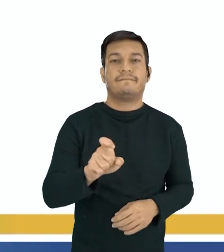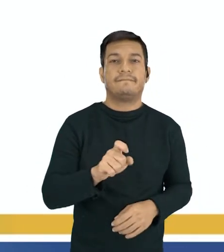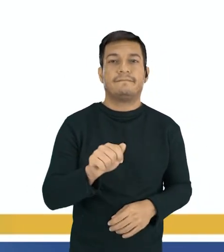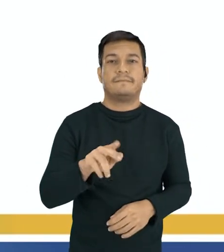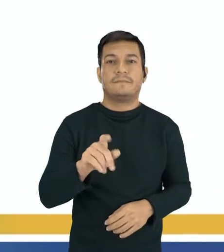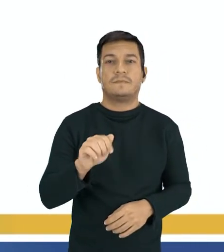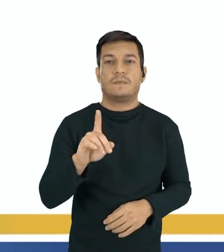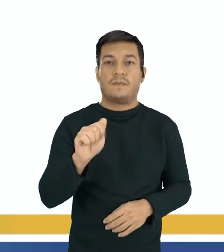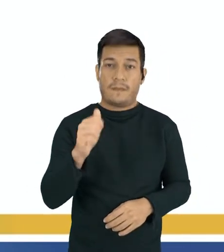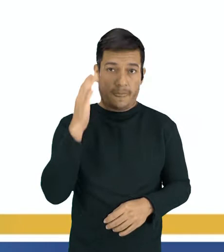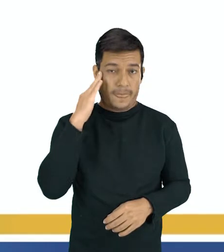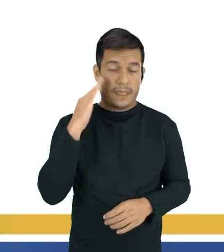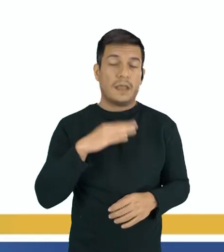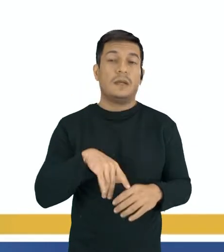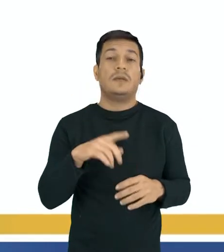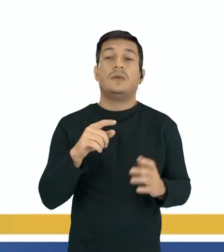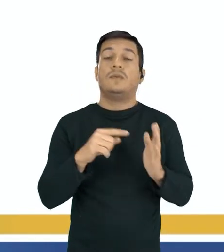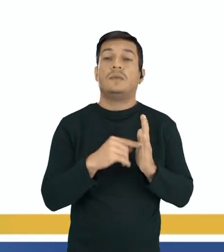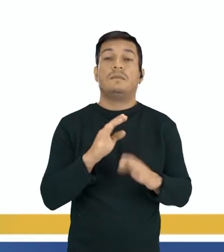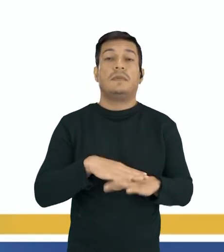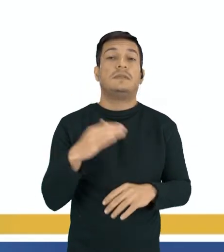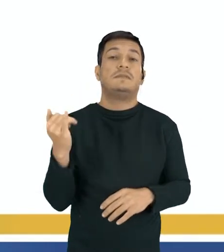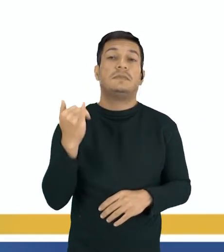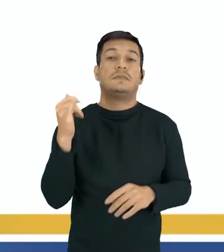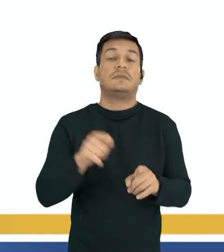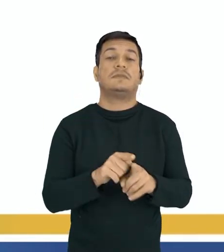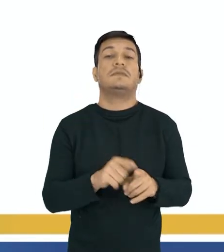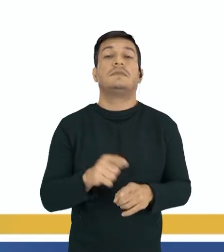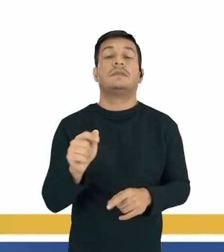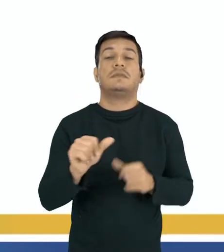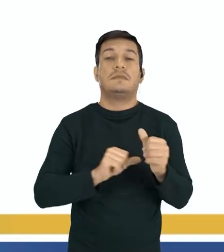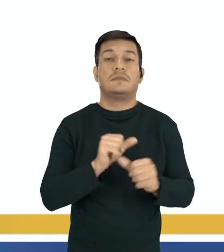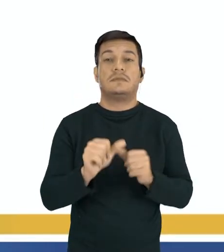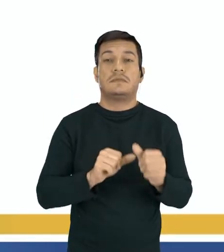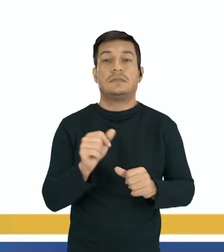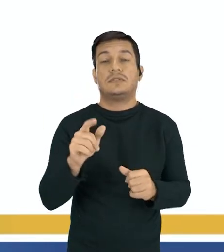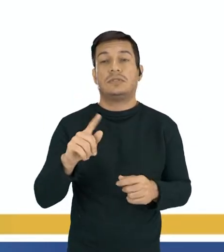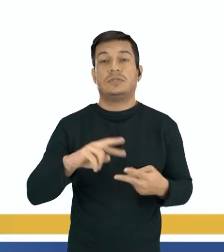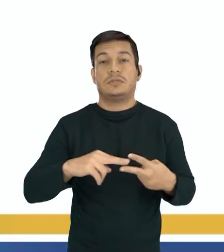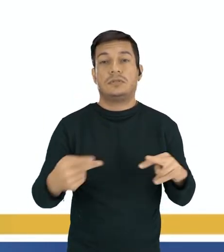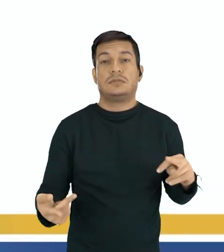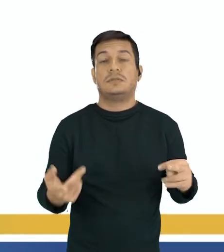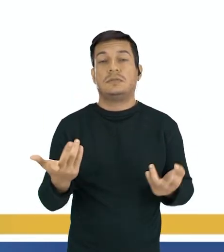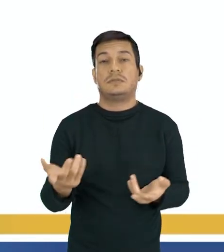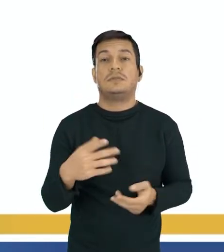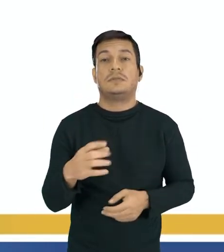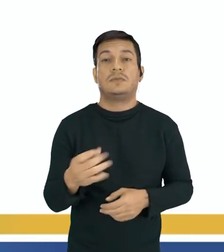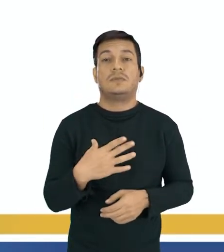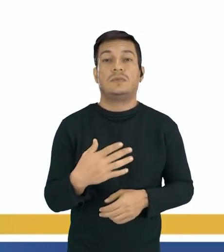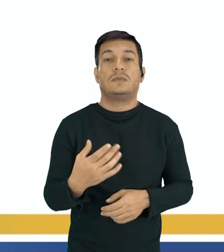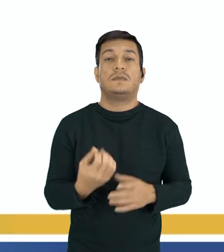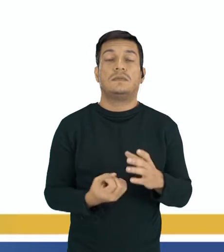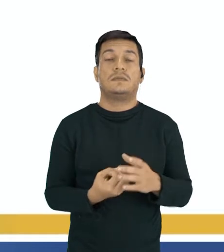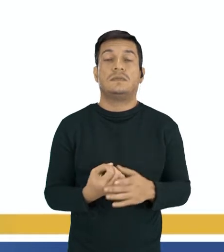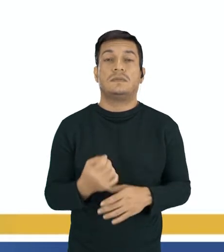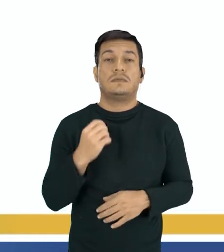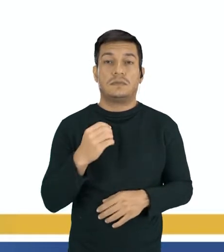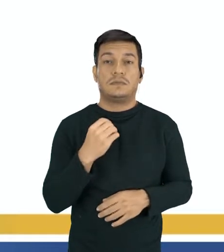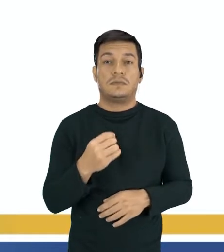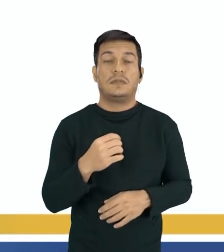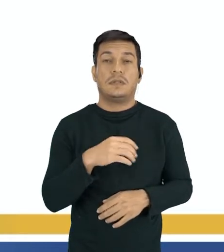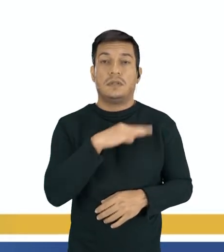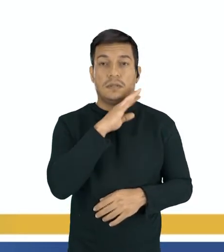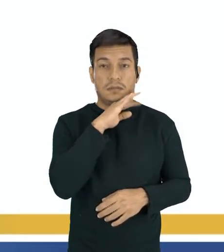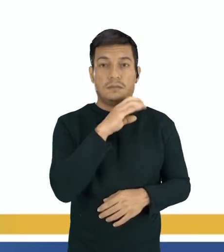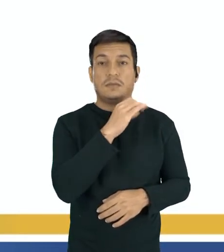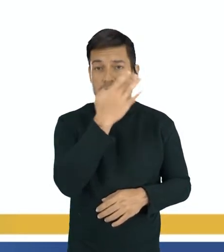sexuada. E o ponto mais importante é com relação à variabilidade genética. Como novos indivíduos vão ser